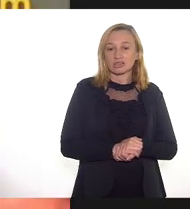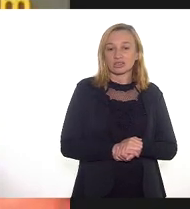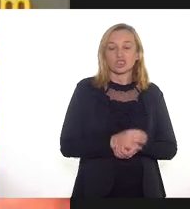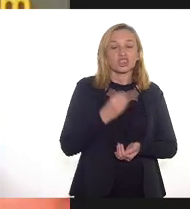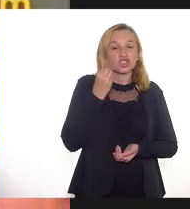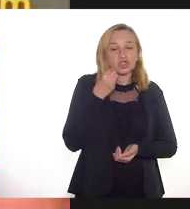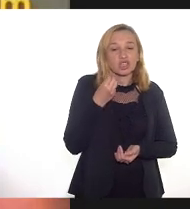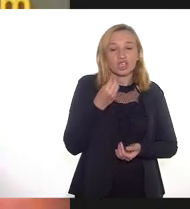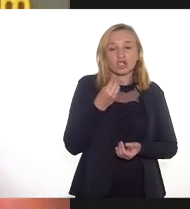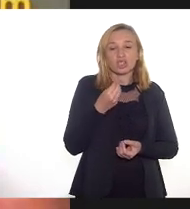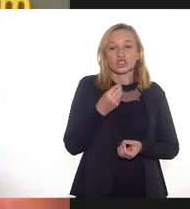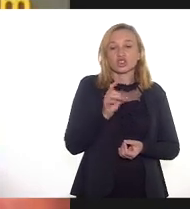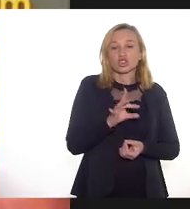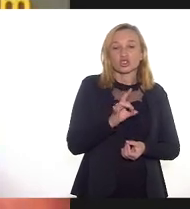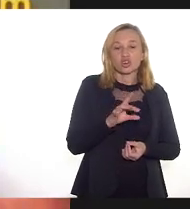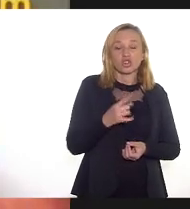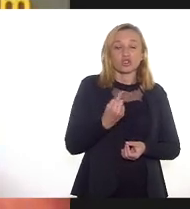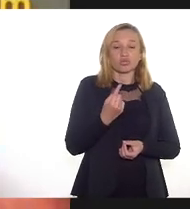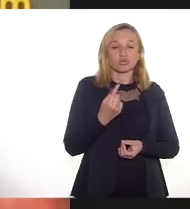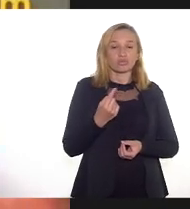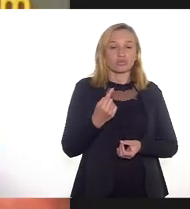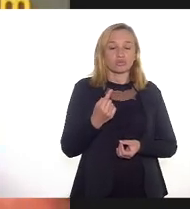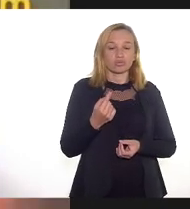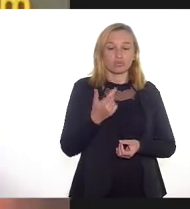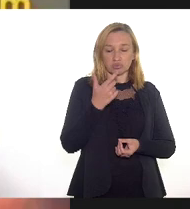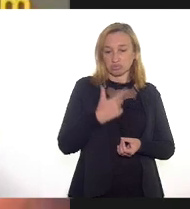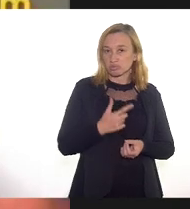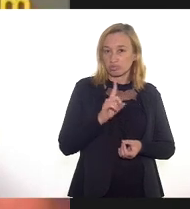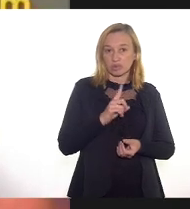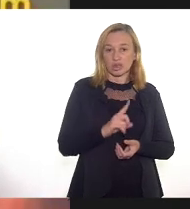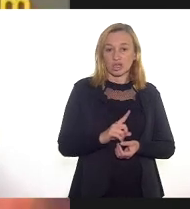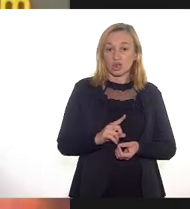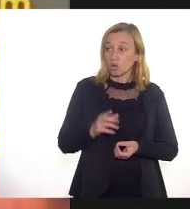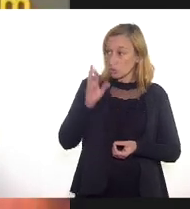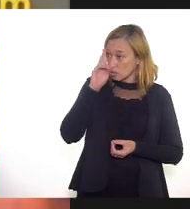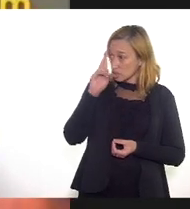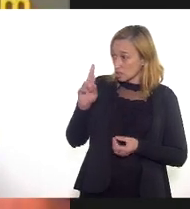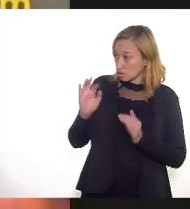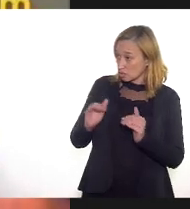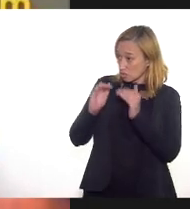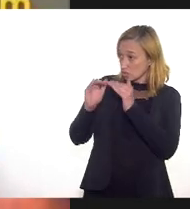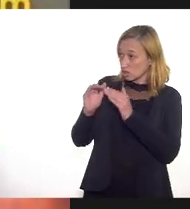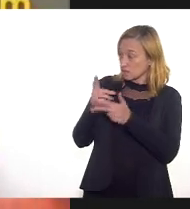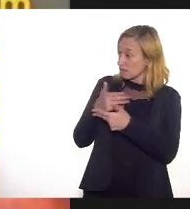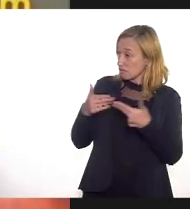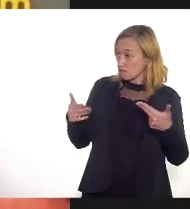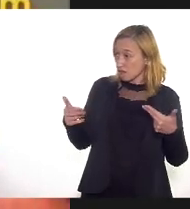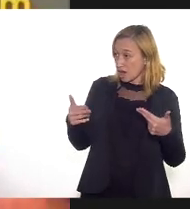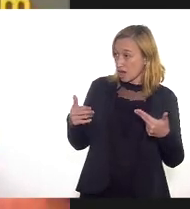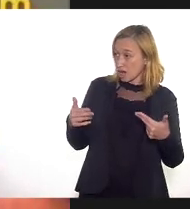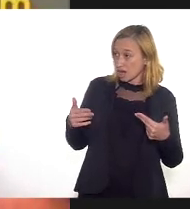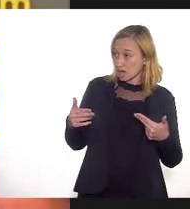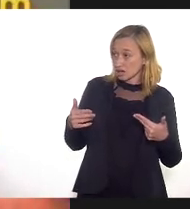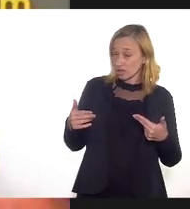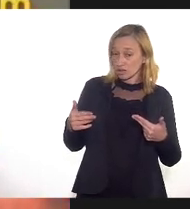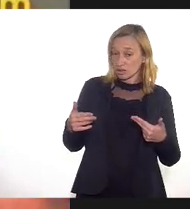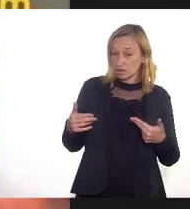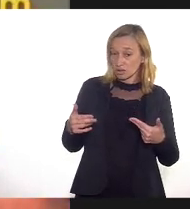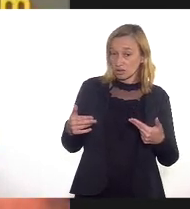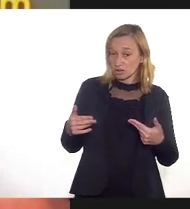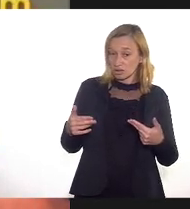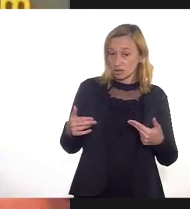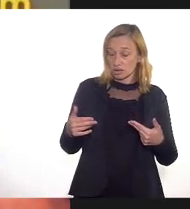experimento de um mandato só, não. Vossa Excelência tem vários mandatos, eu tenho 3 mandatos aqui